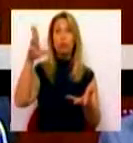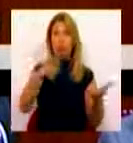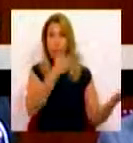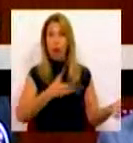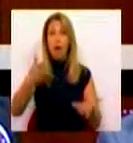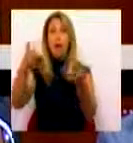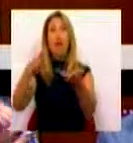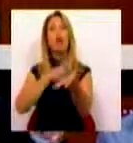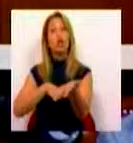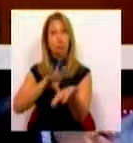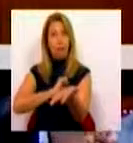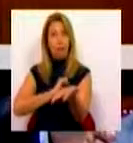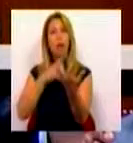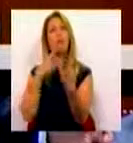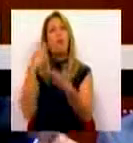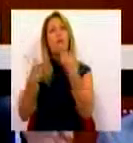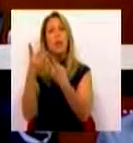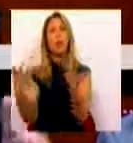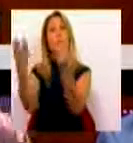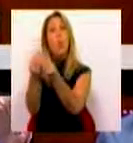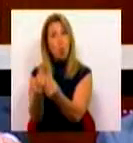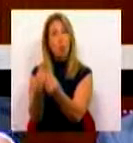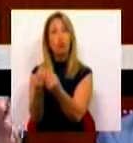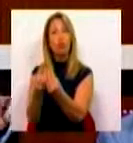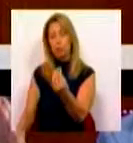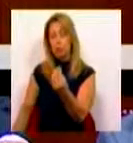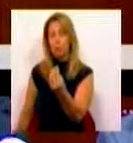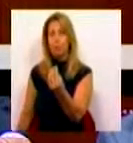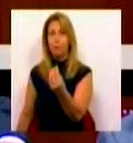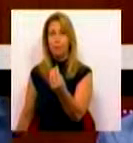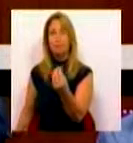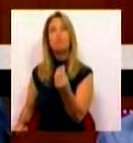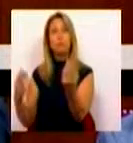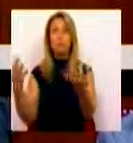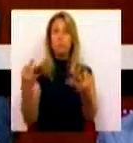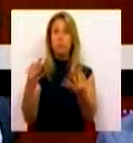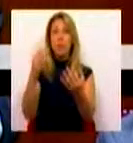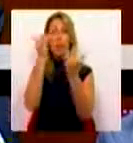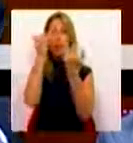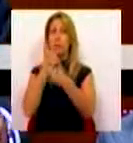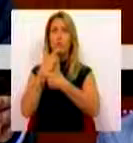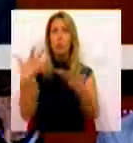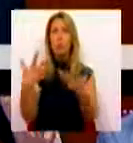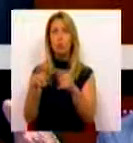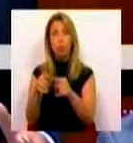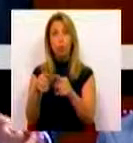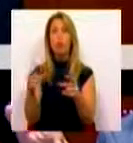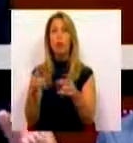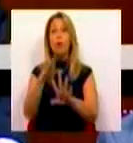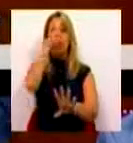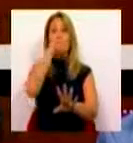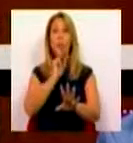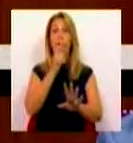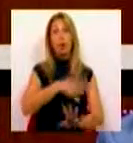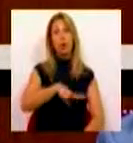em conjunto, não só do estudo, como ser prestada toda a informação. Quer o Governo de